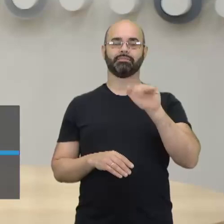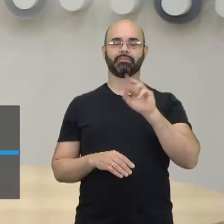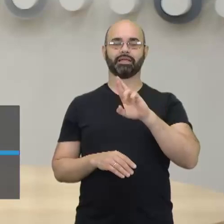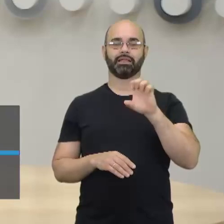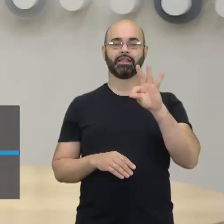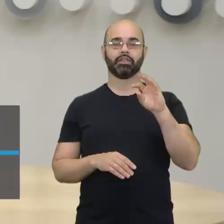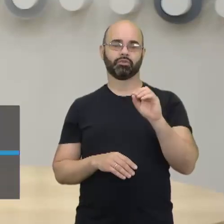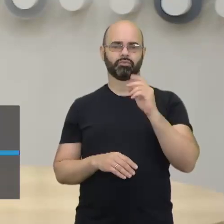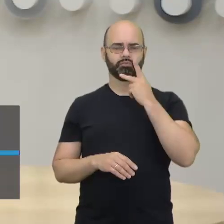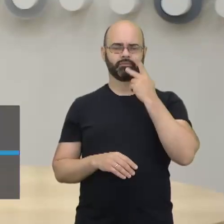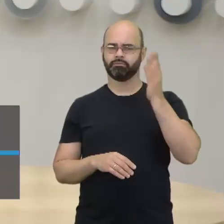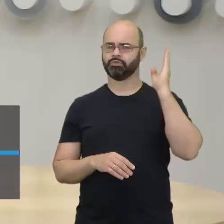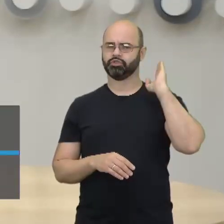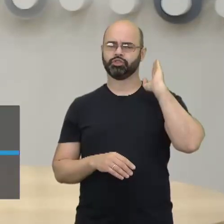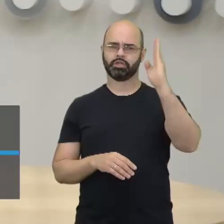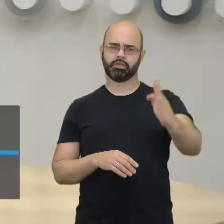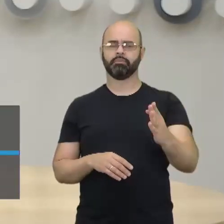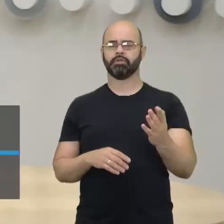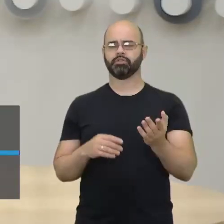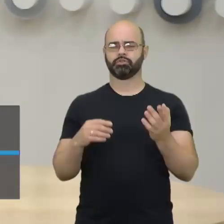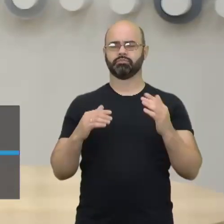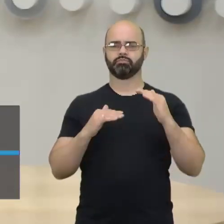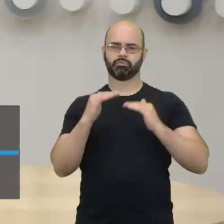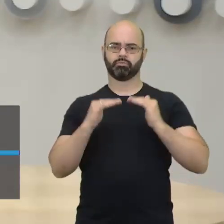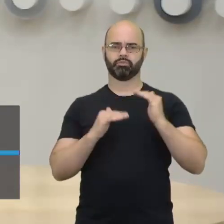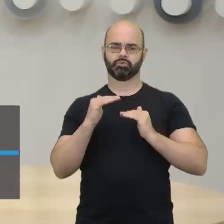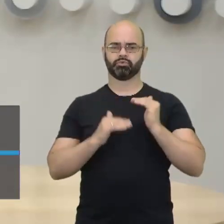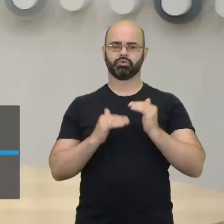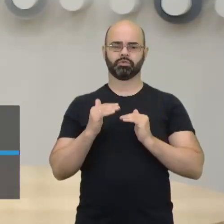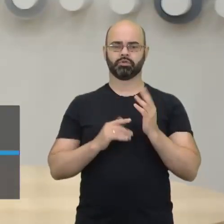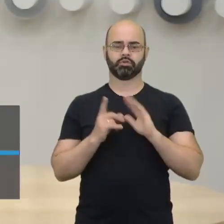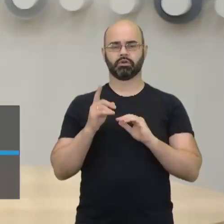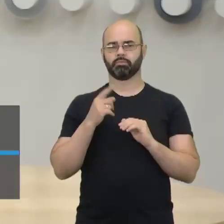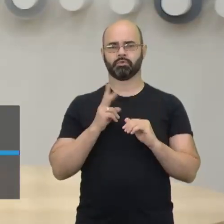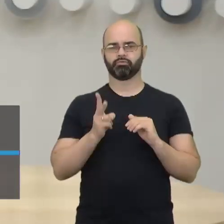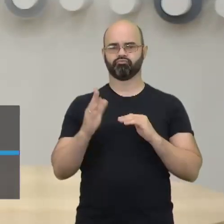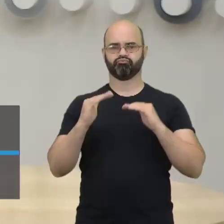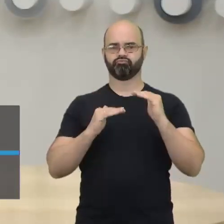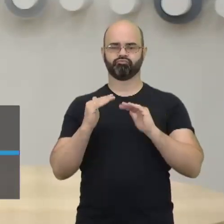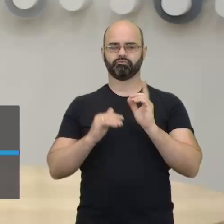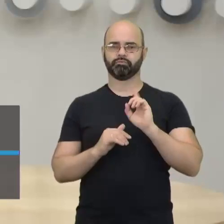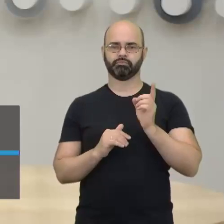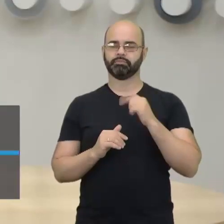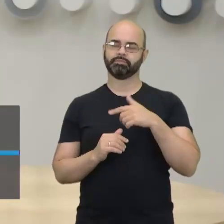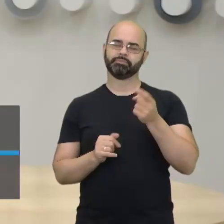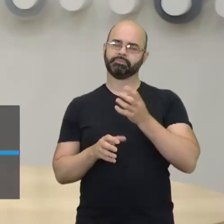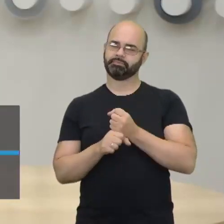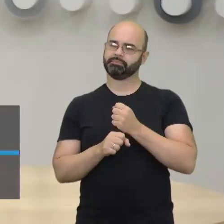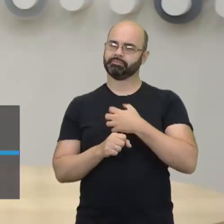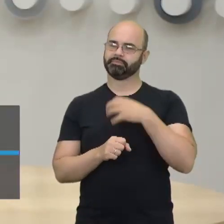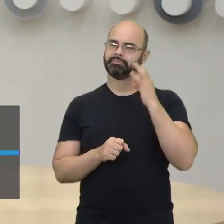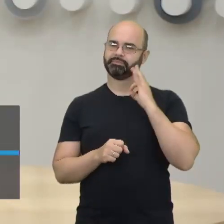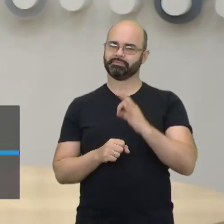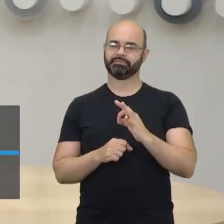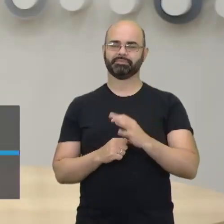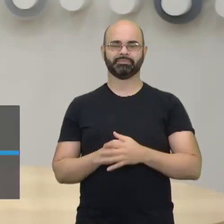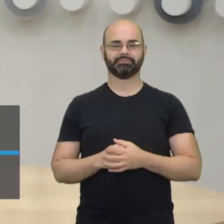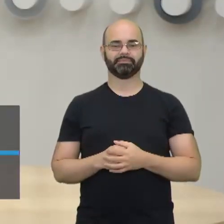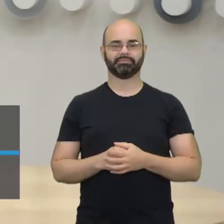é diretamente proporcional, apesar de não apresentar a constante de proporcionalidade, tenho certeza que ele calculou muito bem